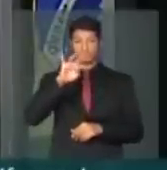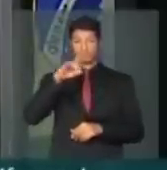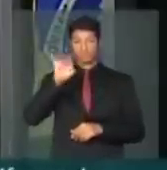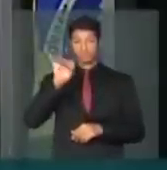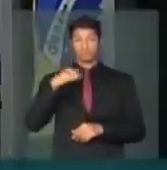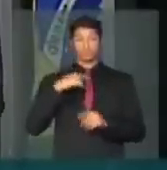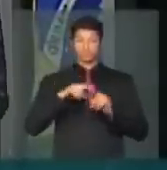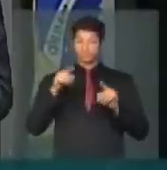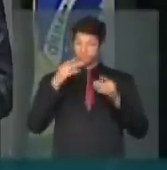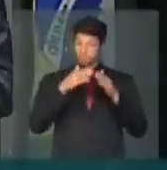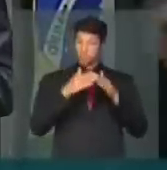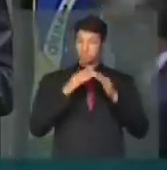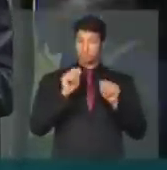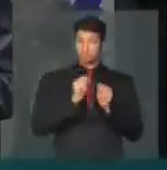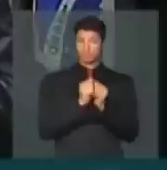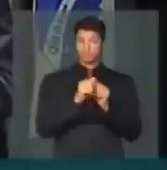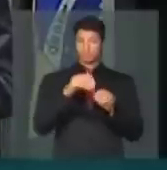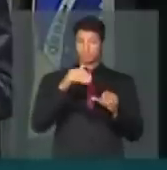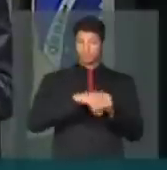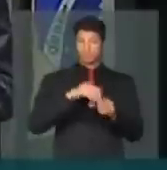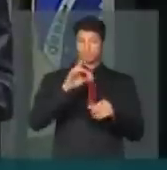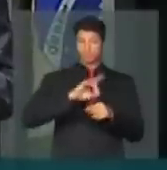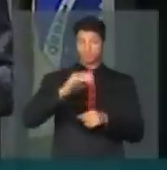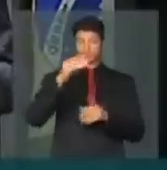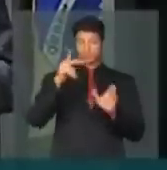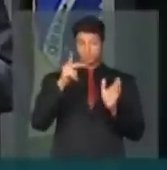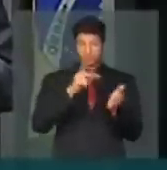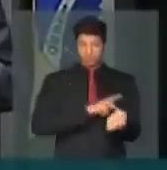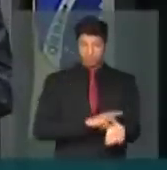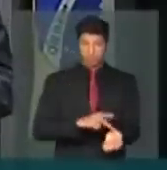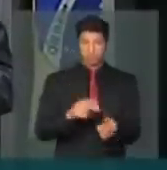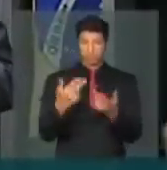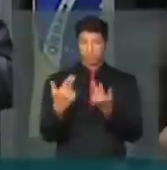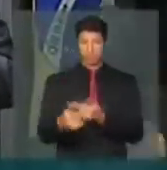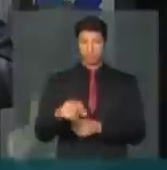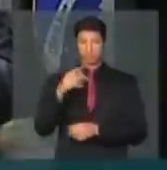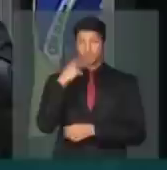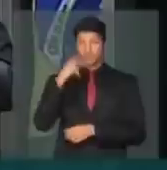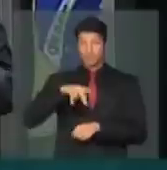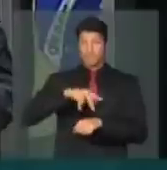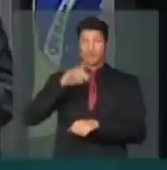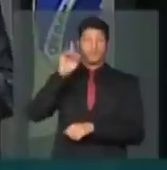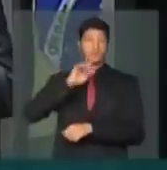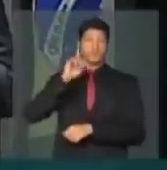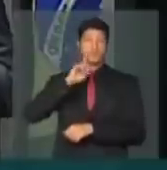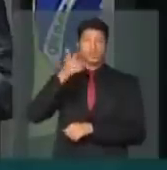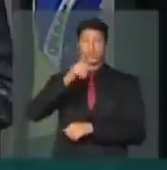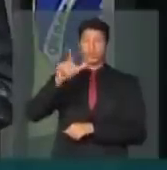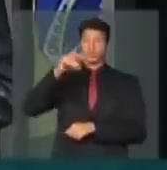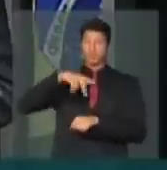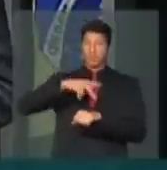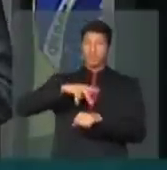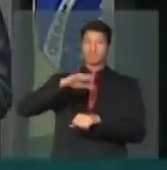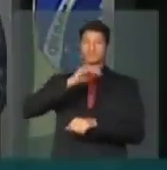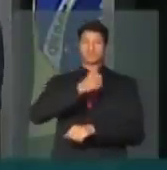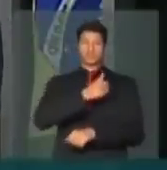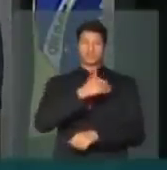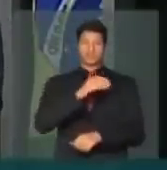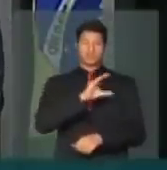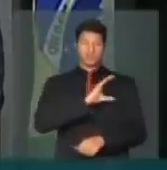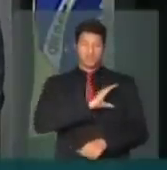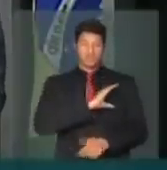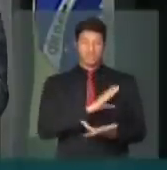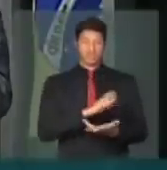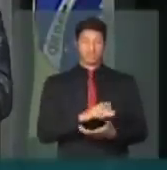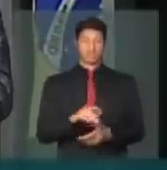ainda sou a favor do voto distrital puro, como tem na Inglaterra, como tem nos Estados Unidos e tem no Canadá. O